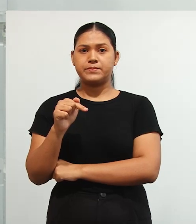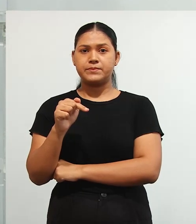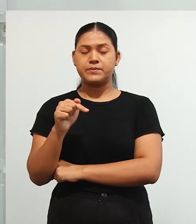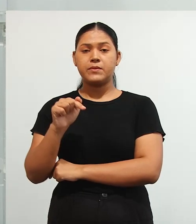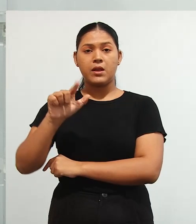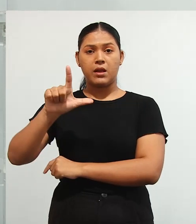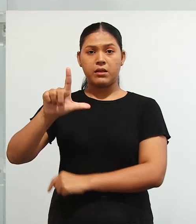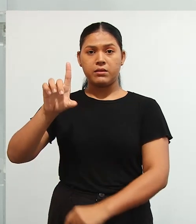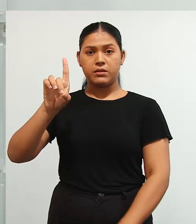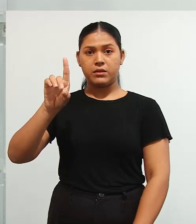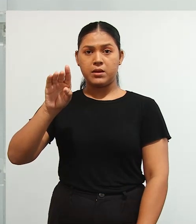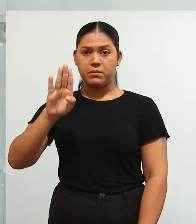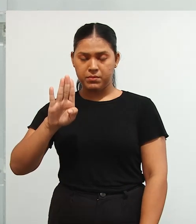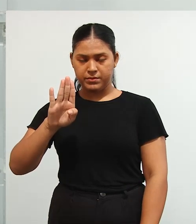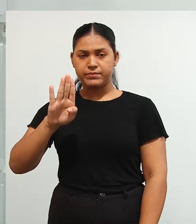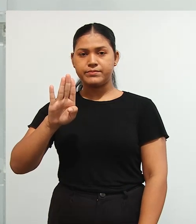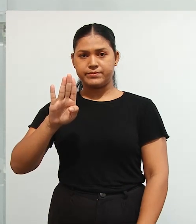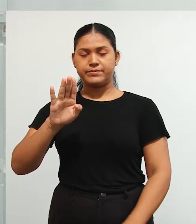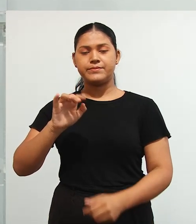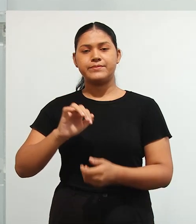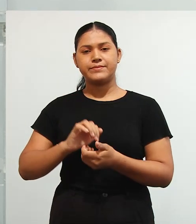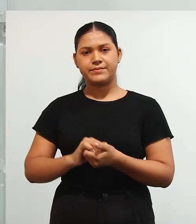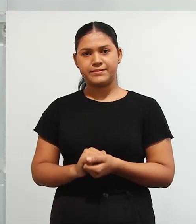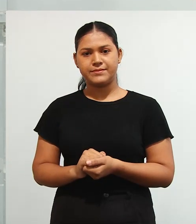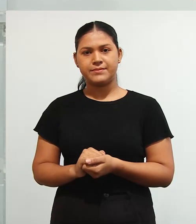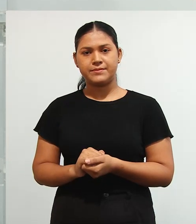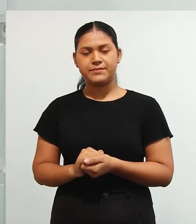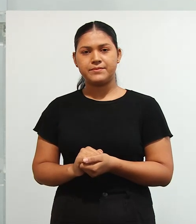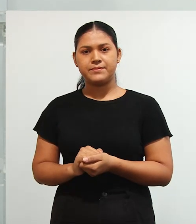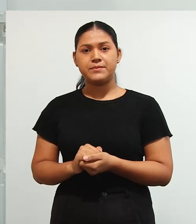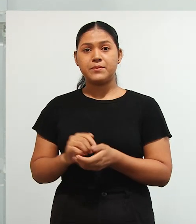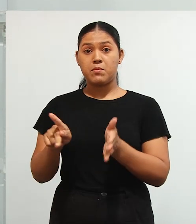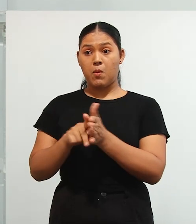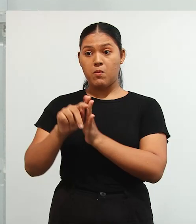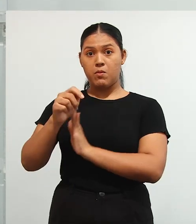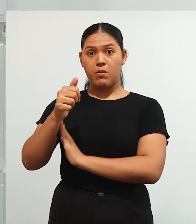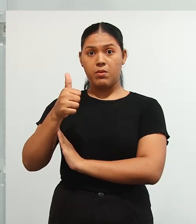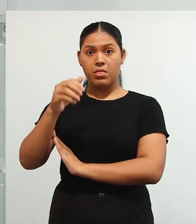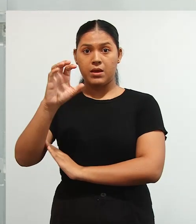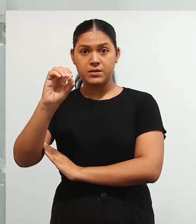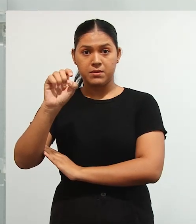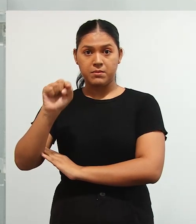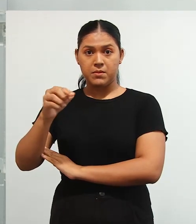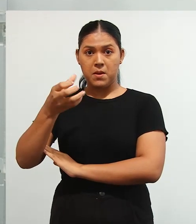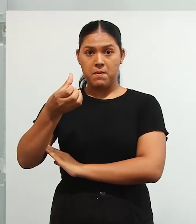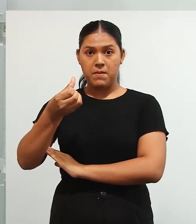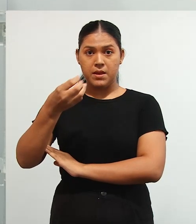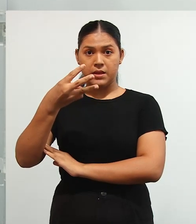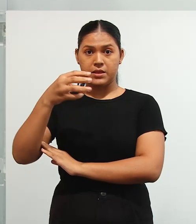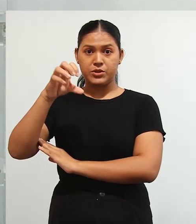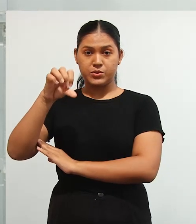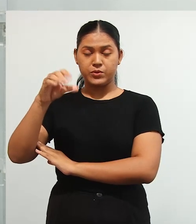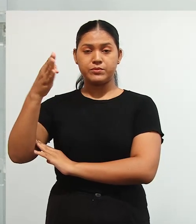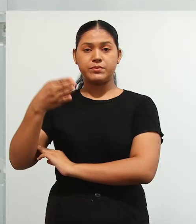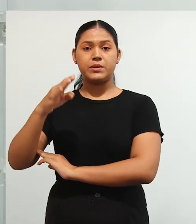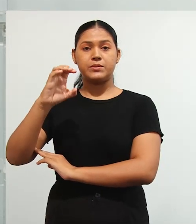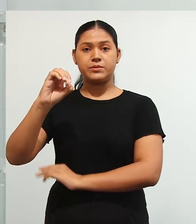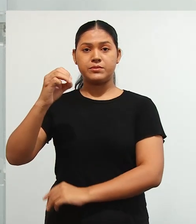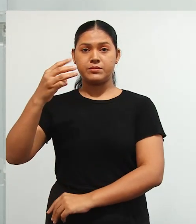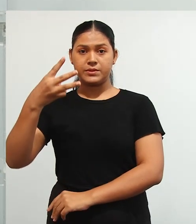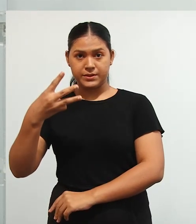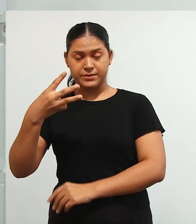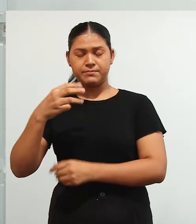da LDB, né, alterada pela Lei 10.639. Essas questões são interessantes.